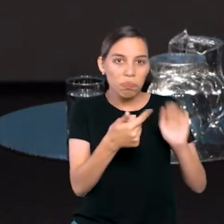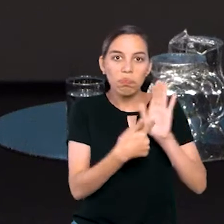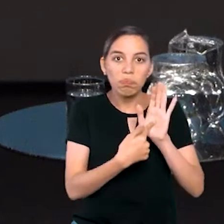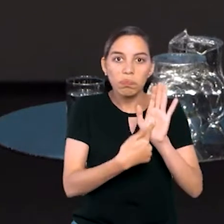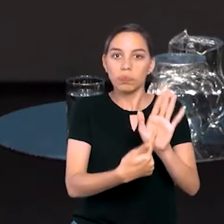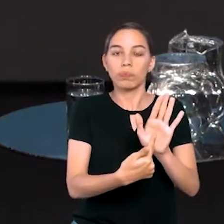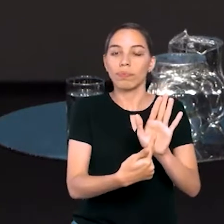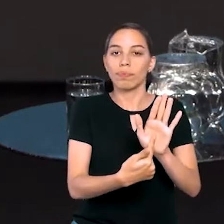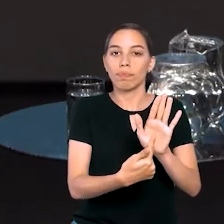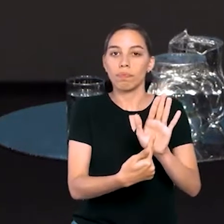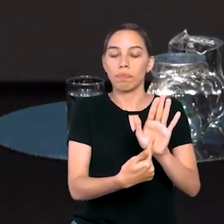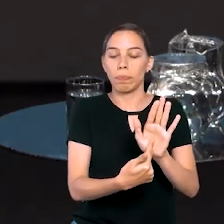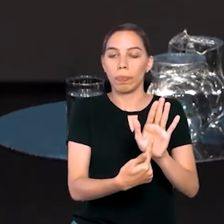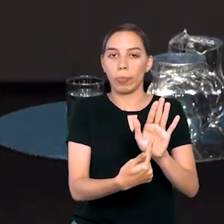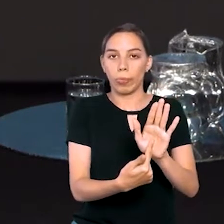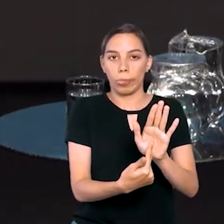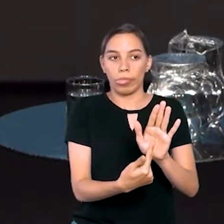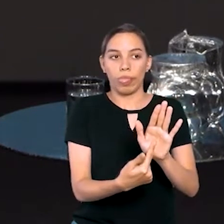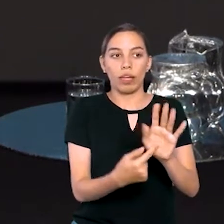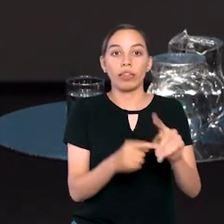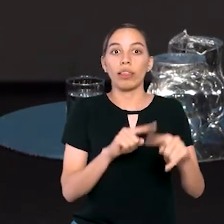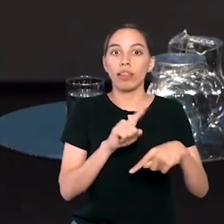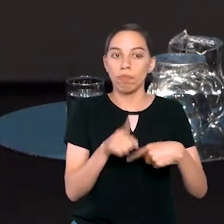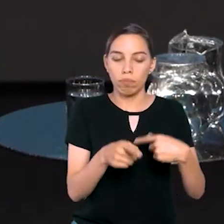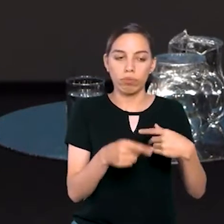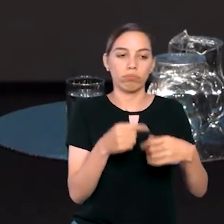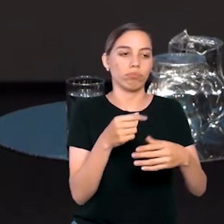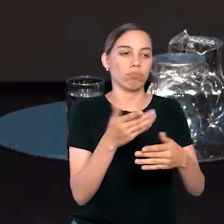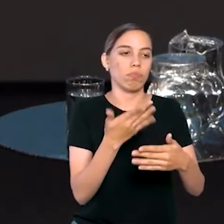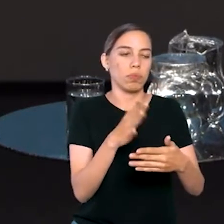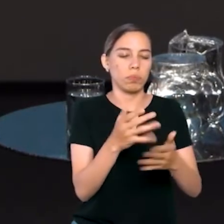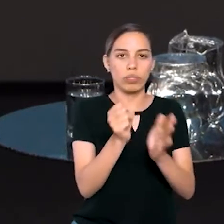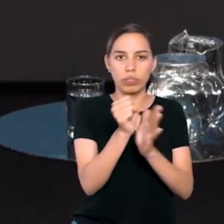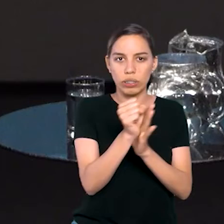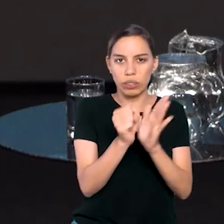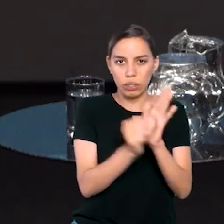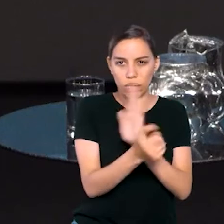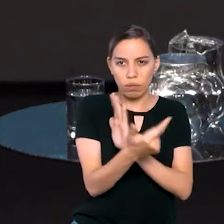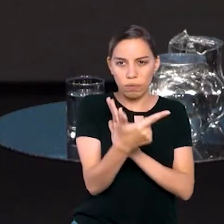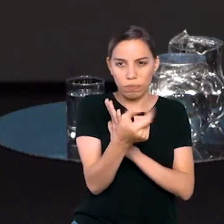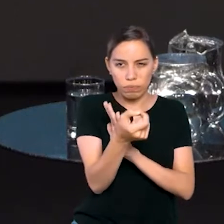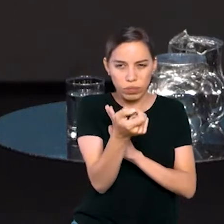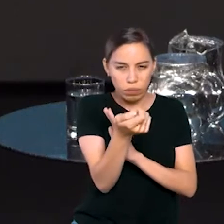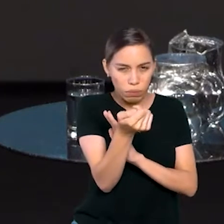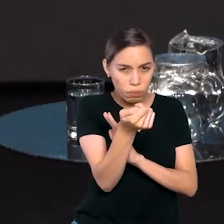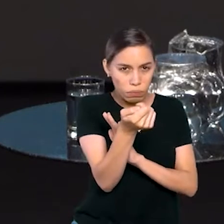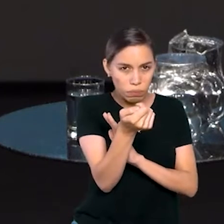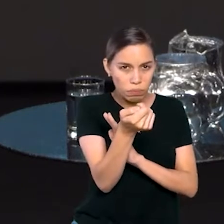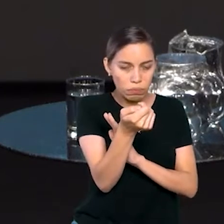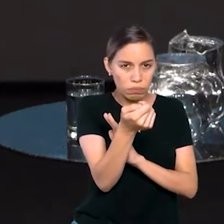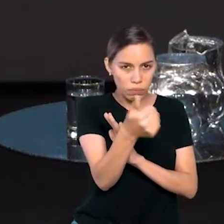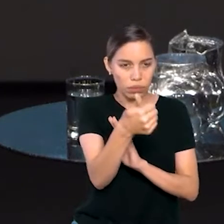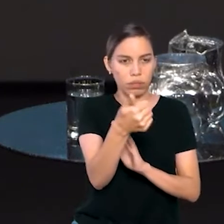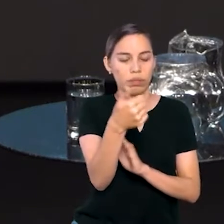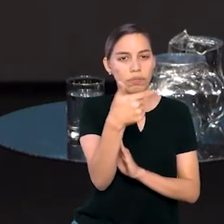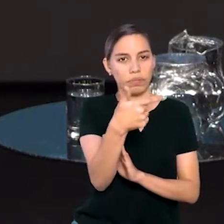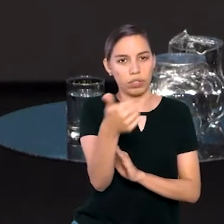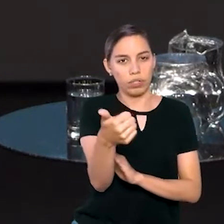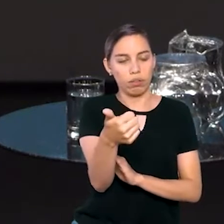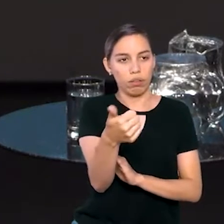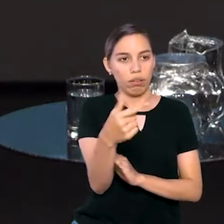se surpreendem com a virada do século XX para o XXI, sendo demandado para todo tipo de coisa.